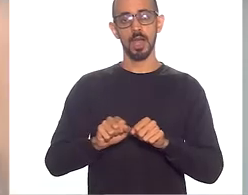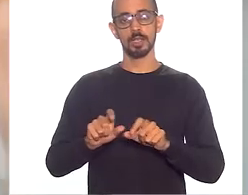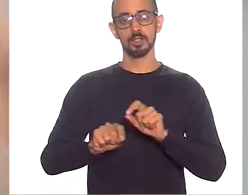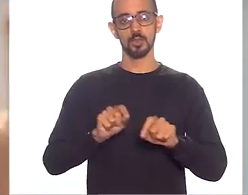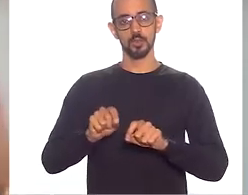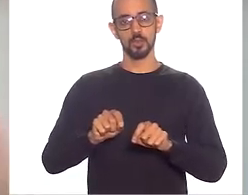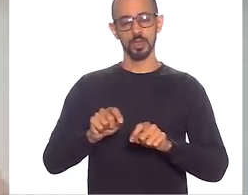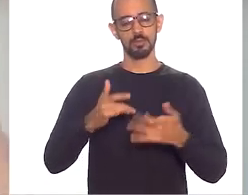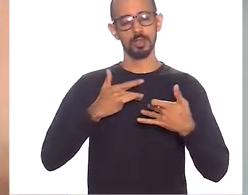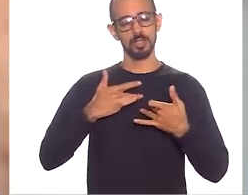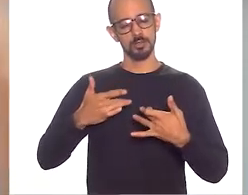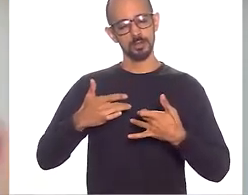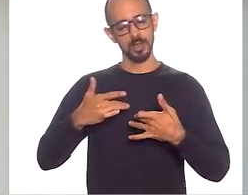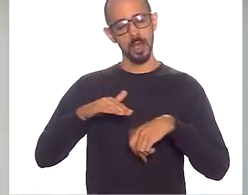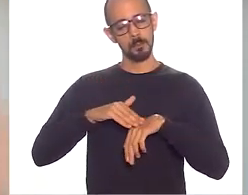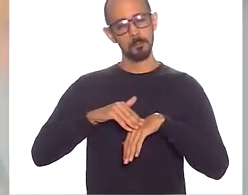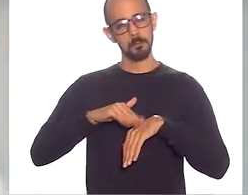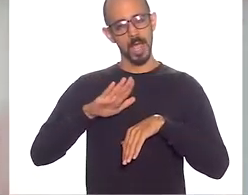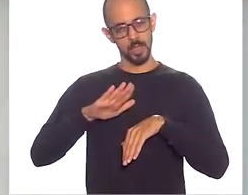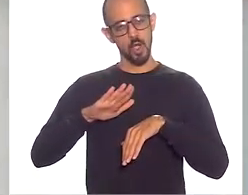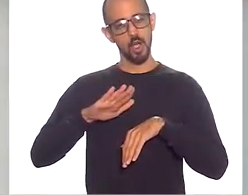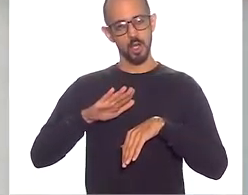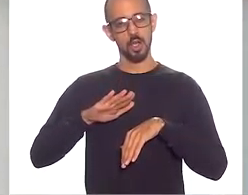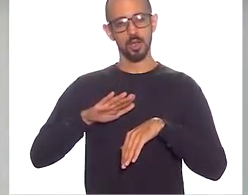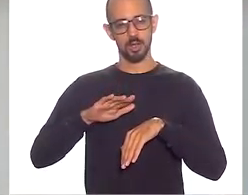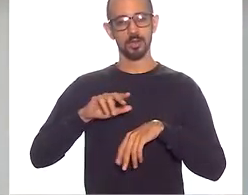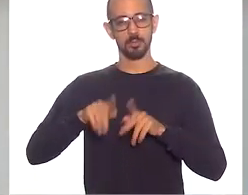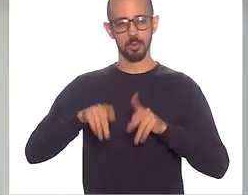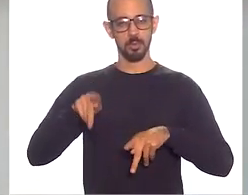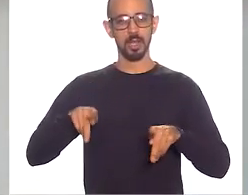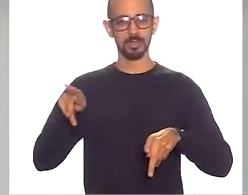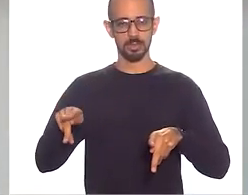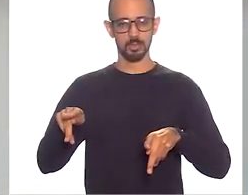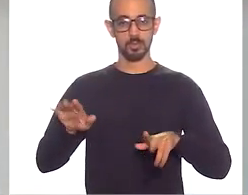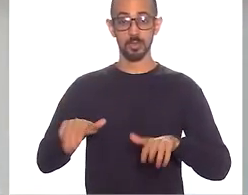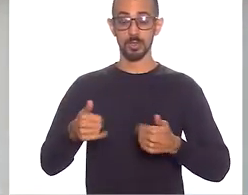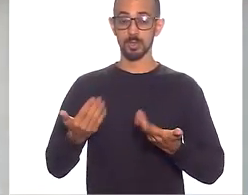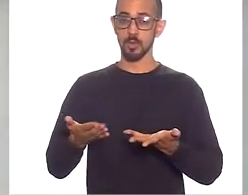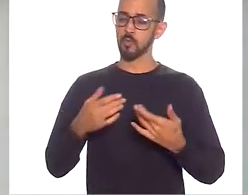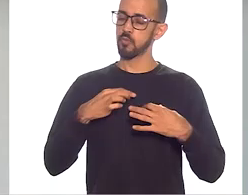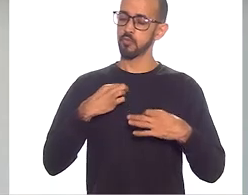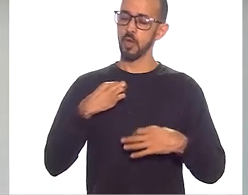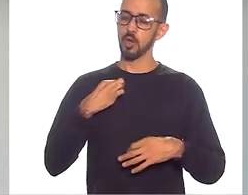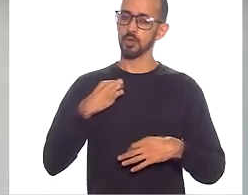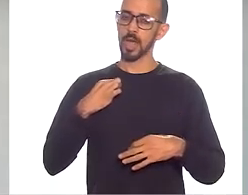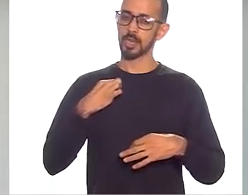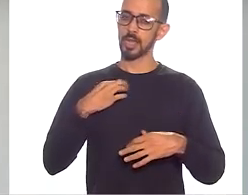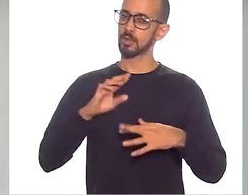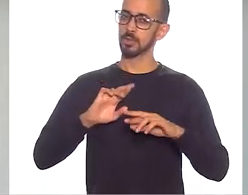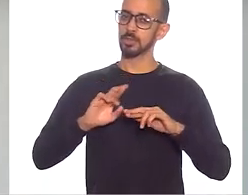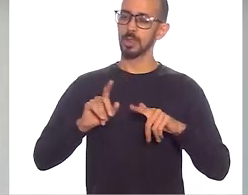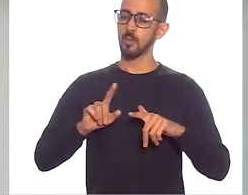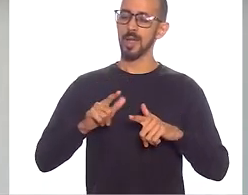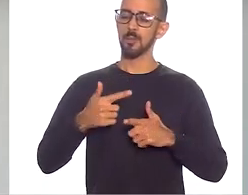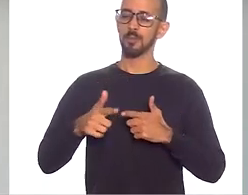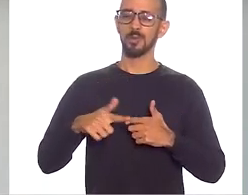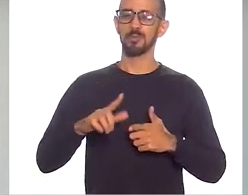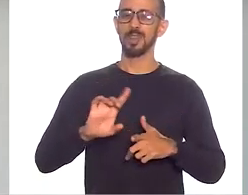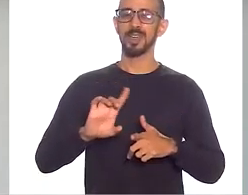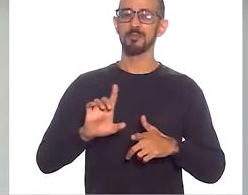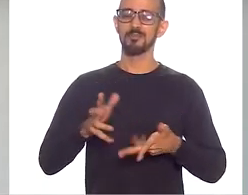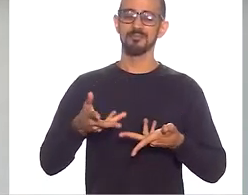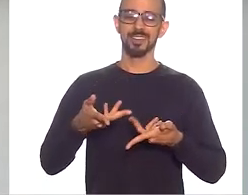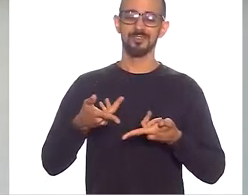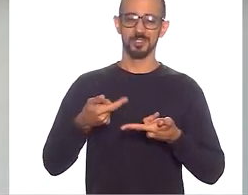trazendo uma solidariedade mais aflorada na população. Então, voluntariado, com certeza a gente não tem problema nenhum,